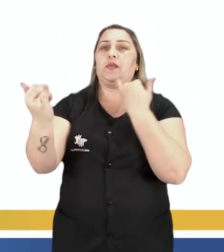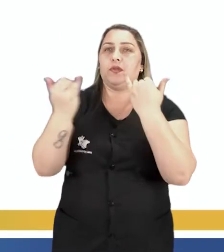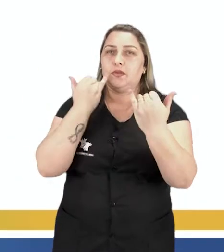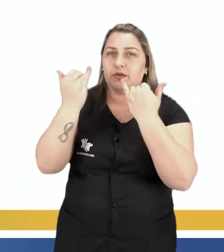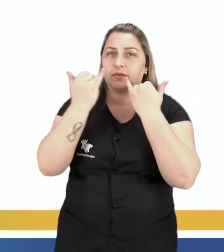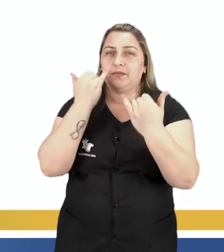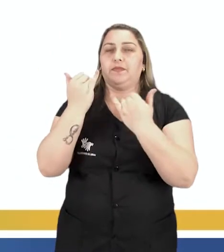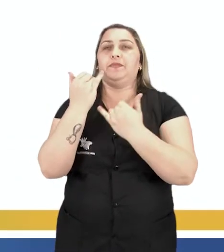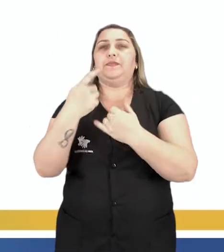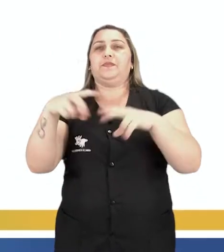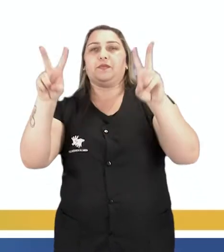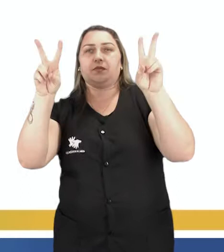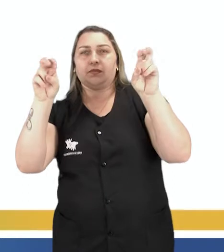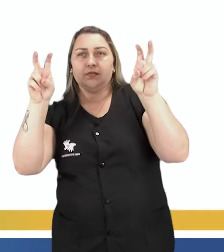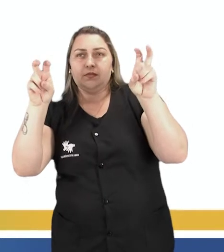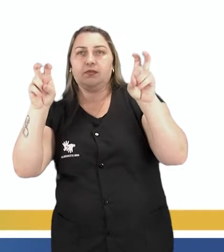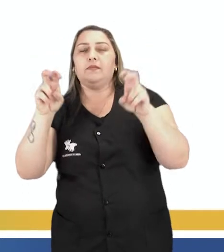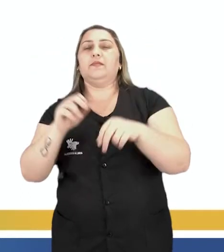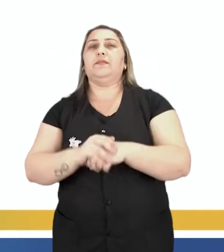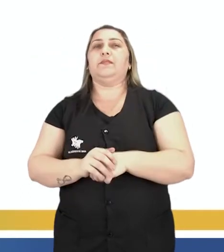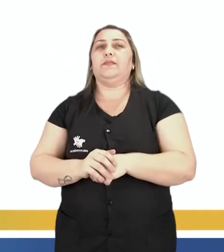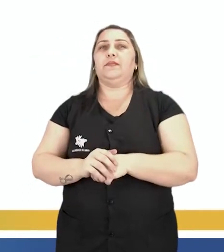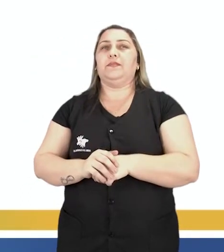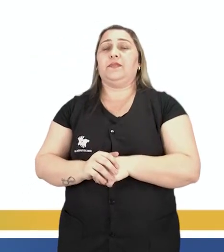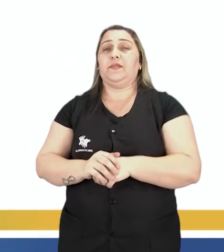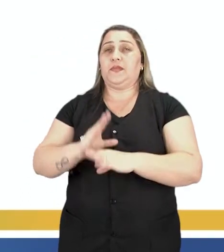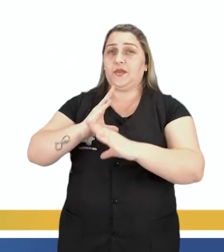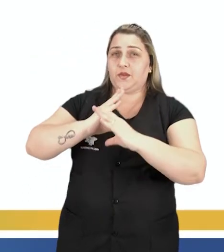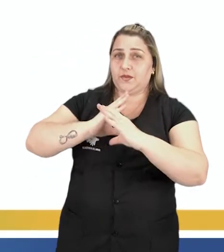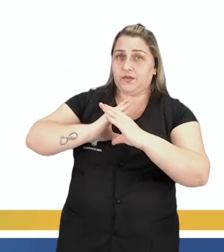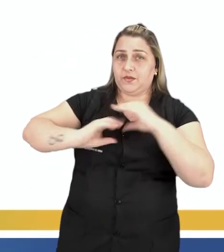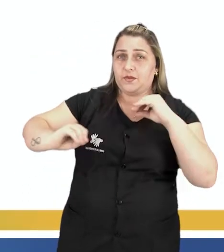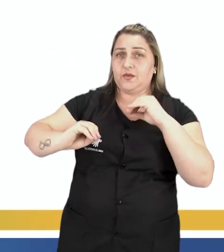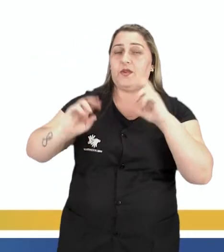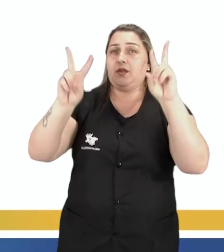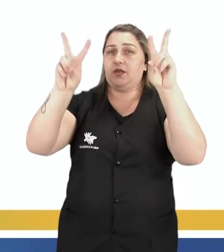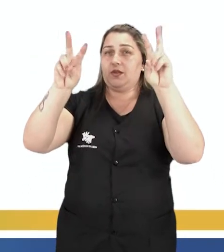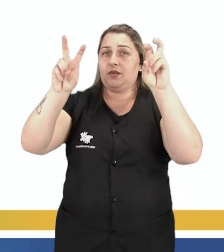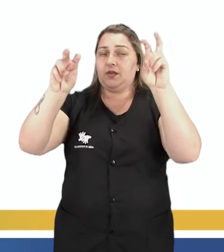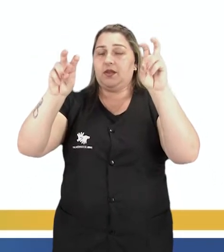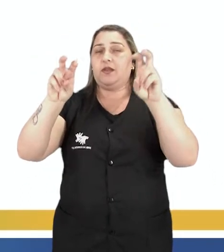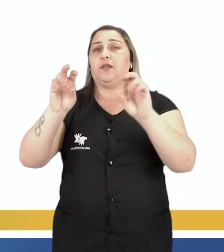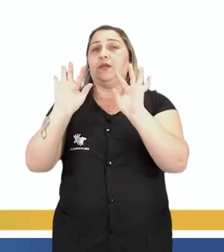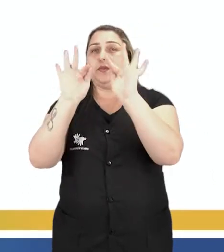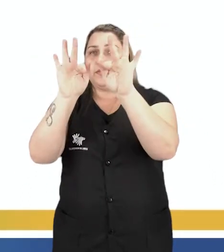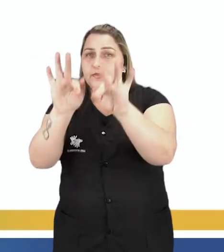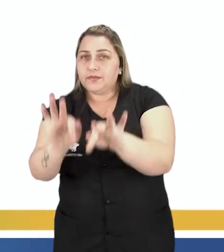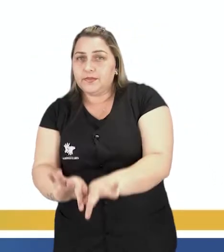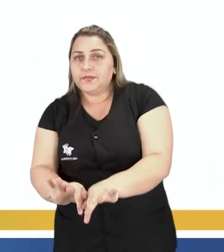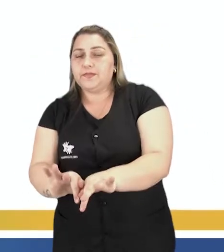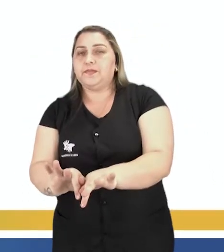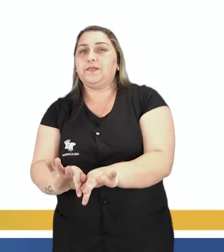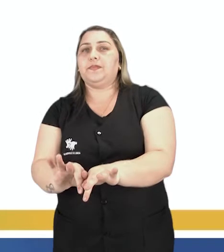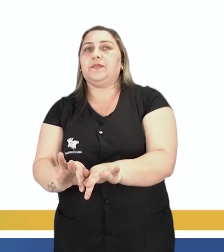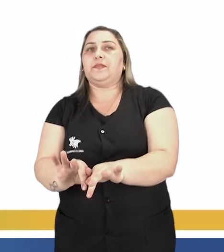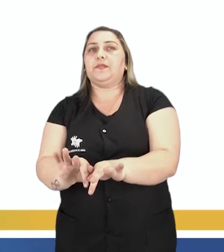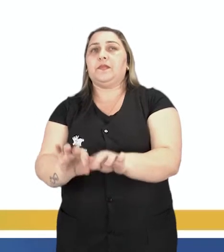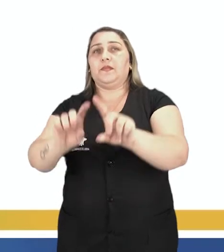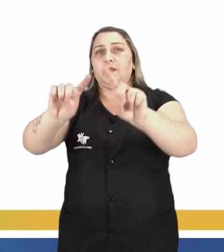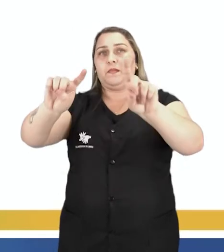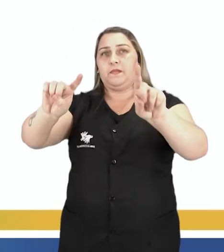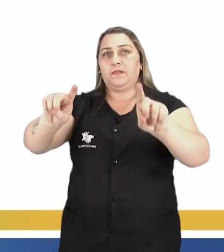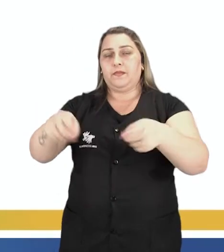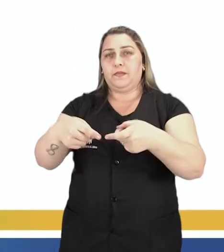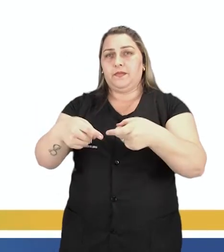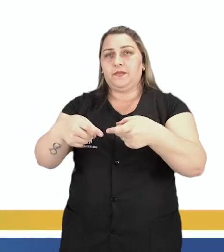sobre o seu tema e menor será a chance de fugir do assunto, né? Ao final, esse que está entre parênteses